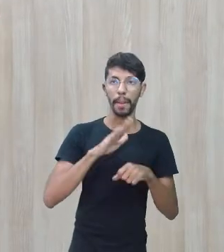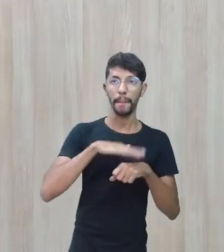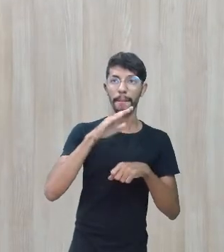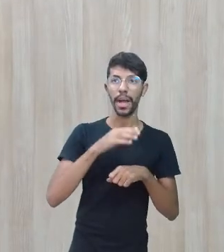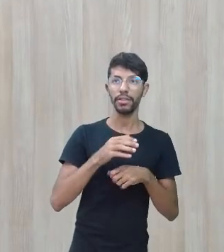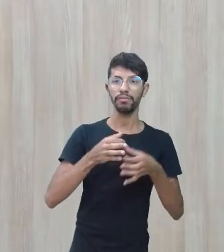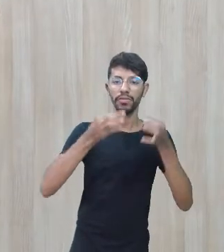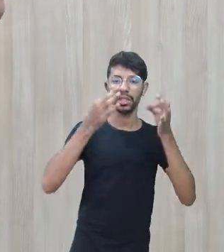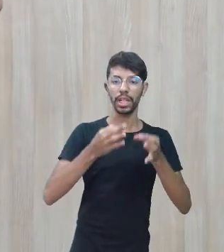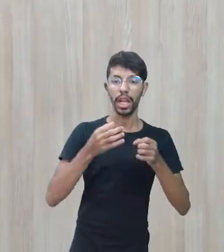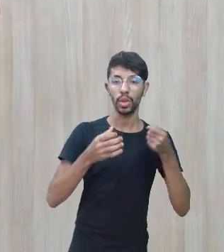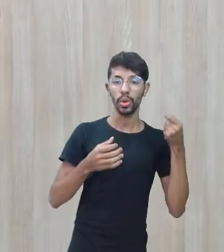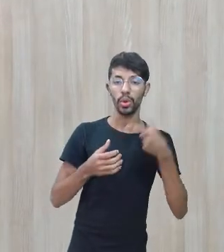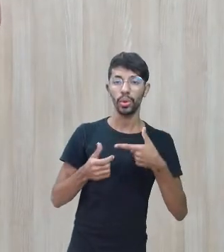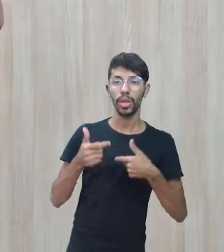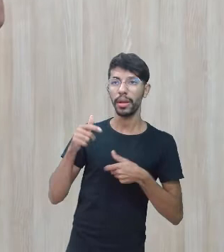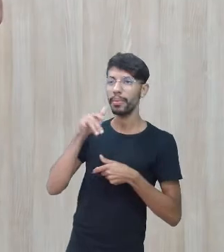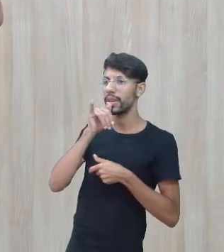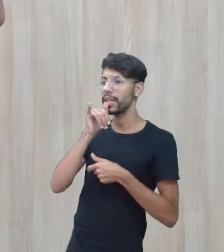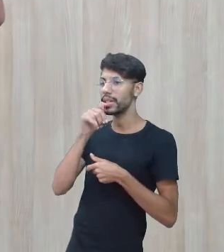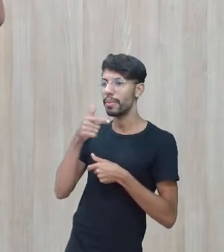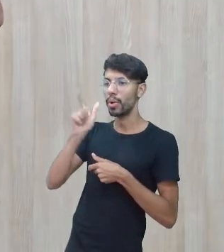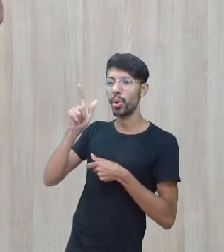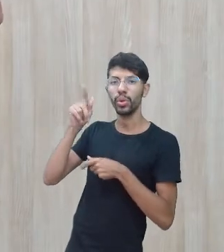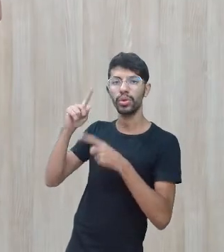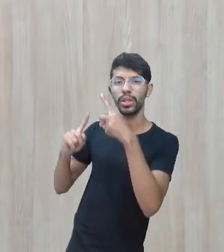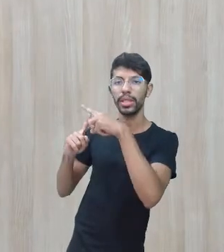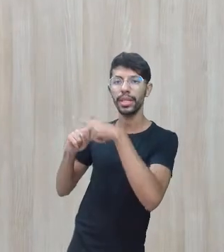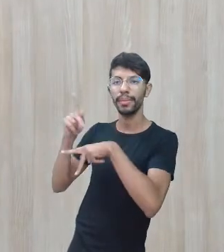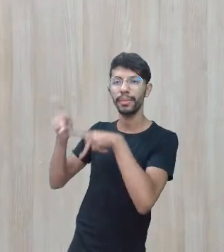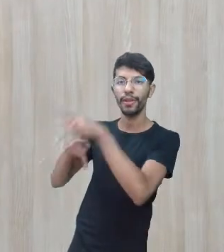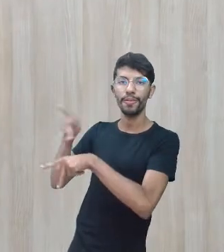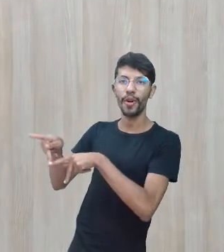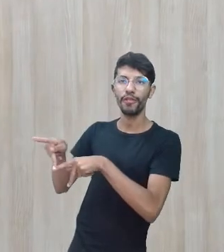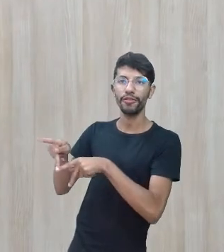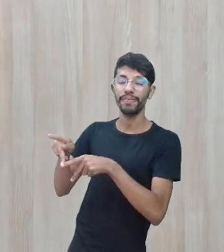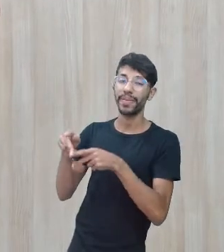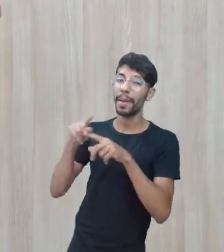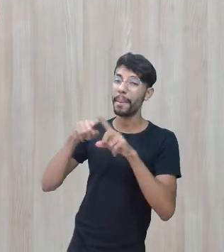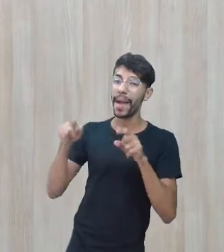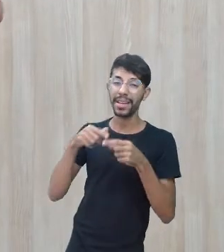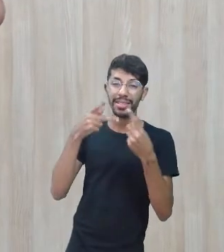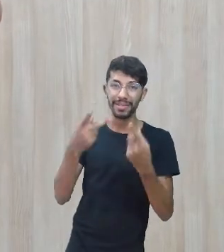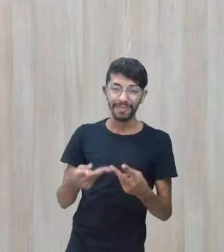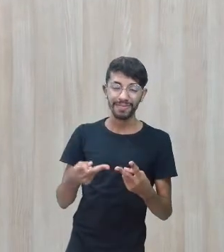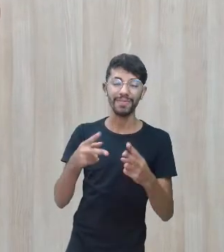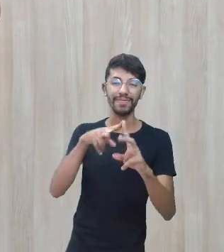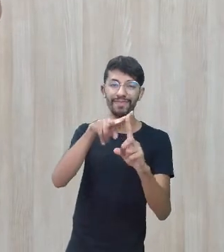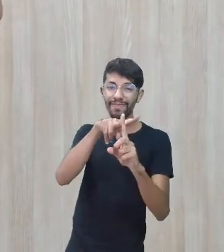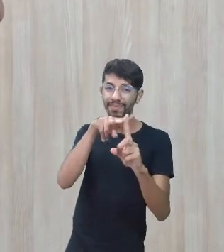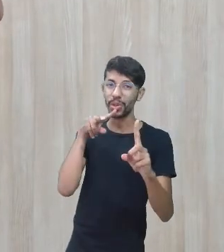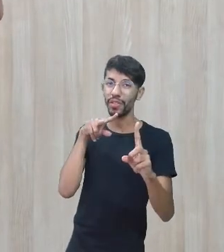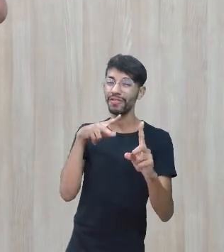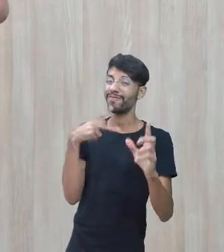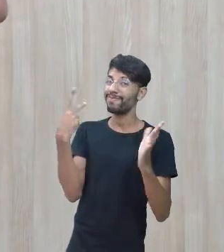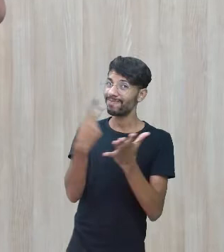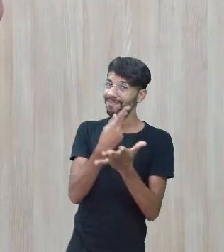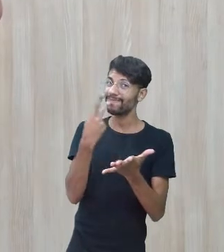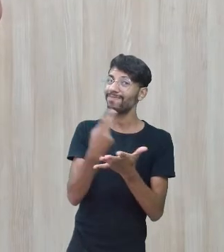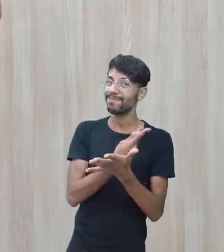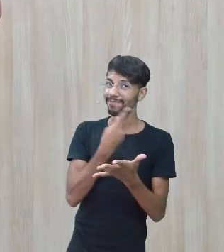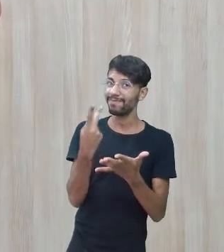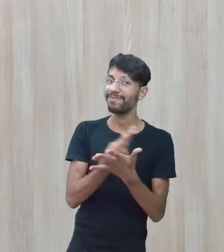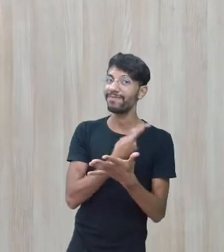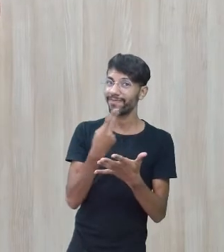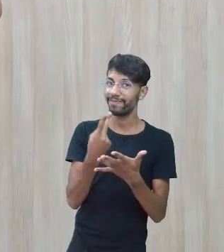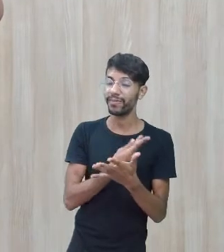que outras formas de viver. E é uma visão extremamente equivocada, errada, não é? Porque seja